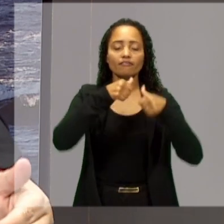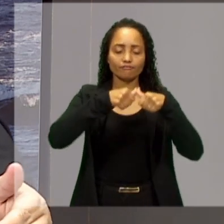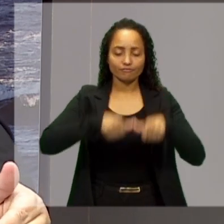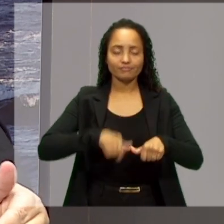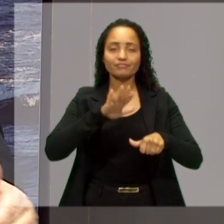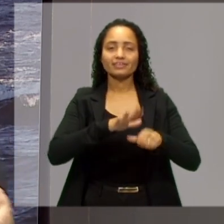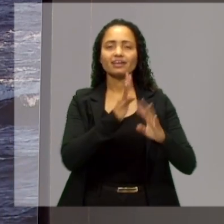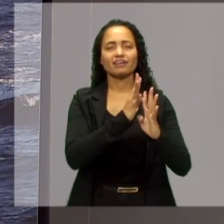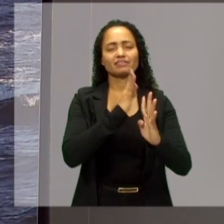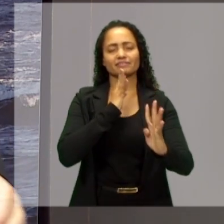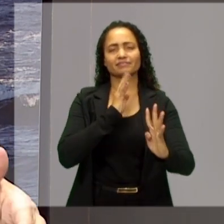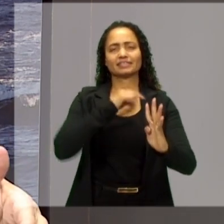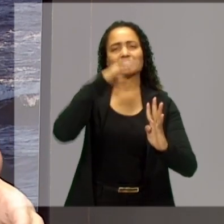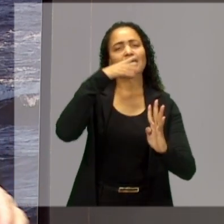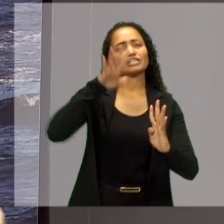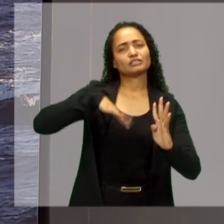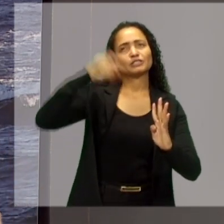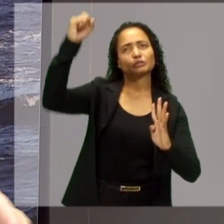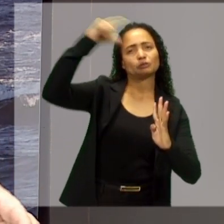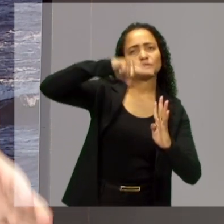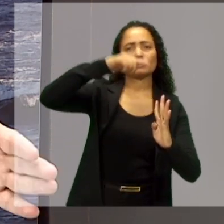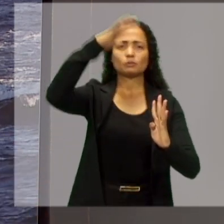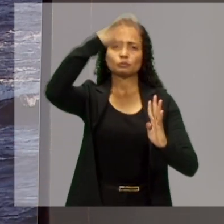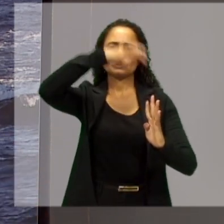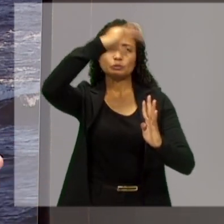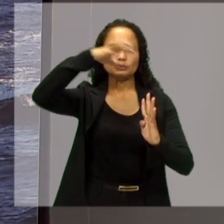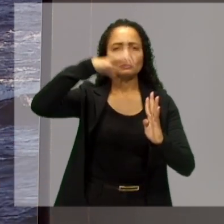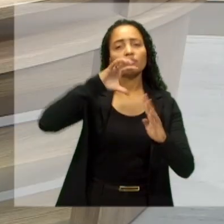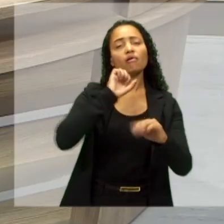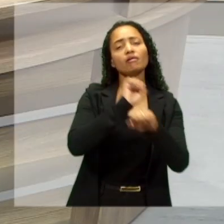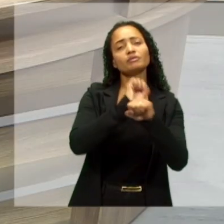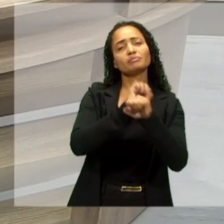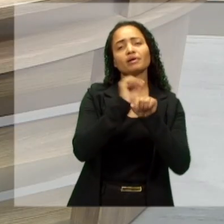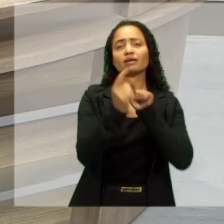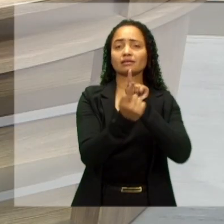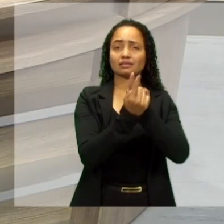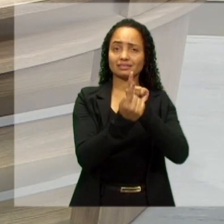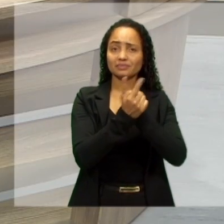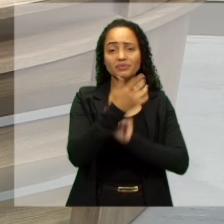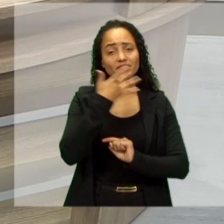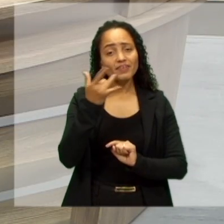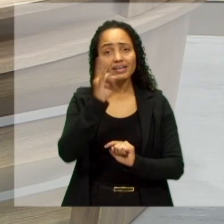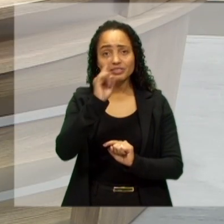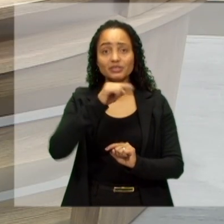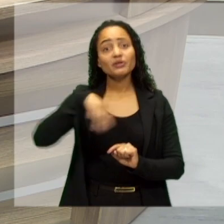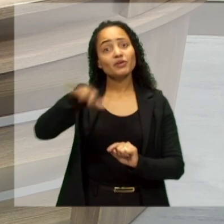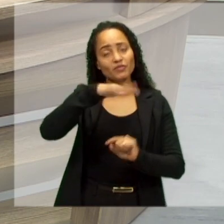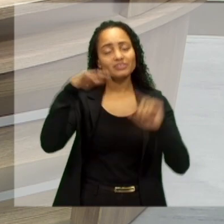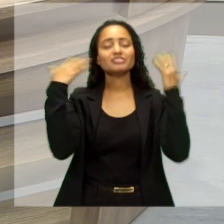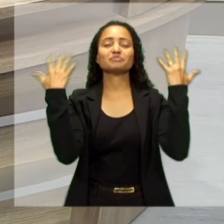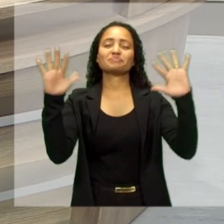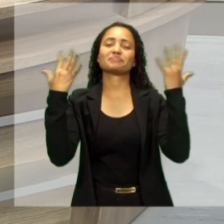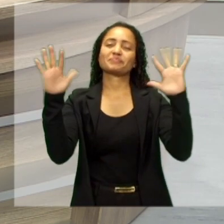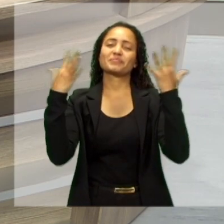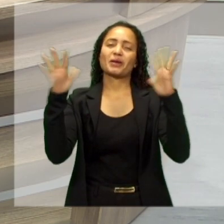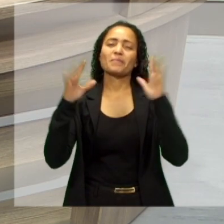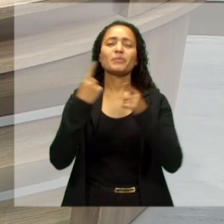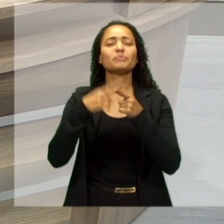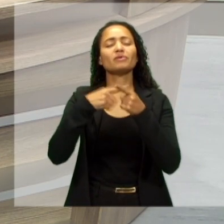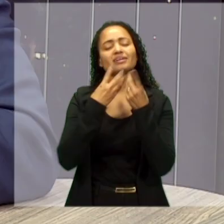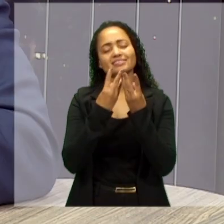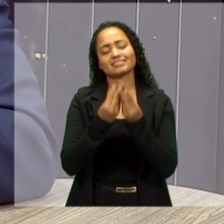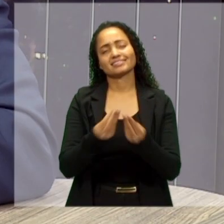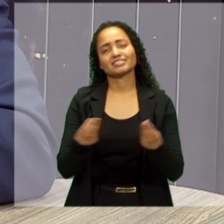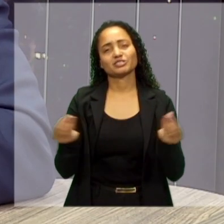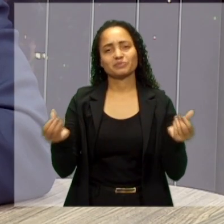ficar no tempo, ou no sol, ou na chuva, esperando pelo atendimento, realmente, vocês estão de parabéns por ter tido essa sensibilidade, Obrigado. né? E uma